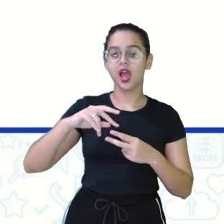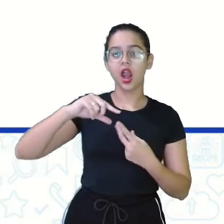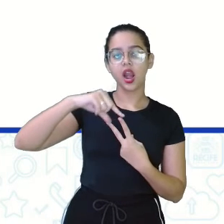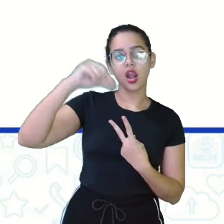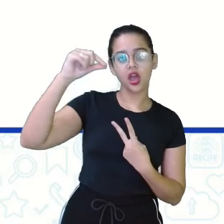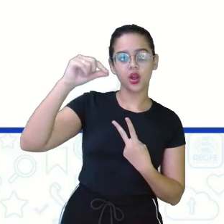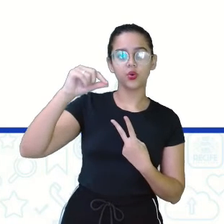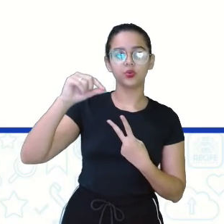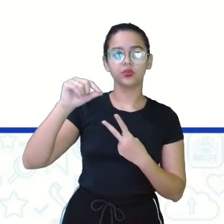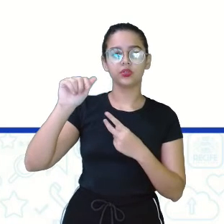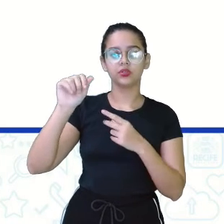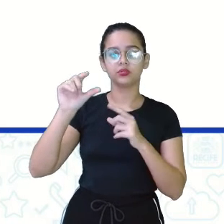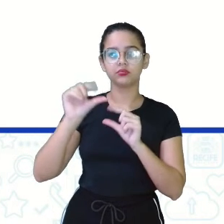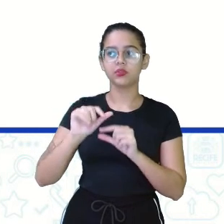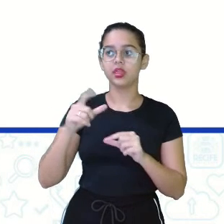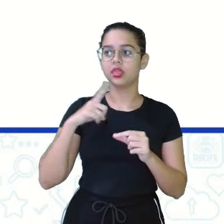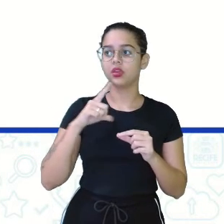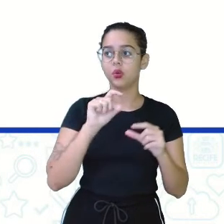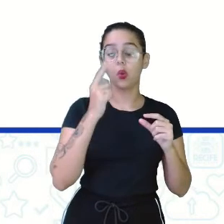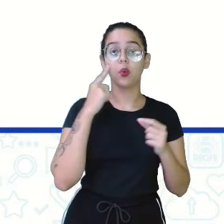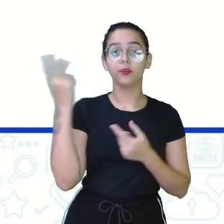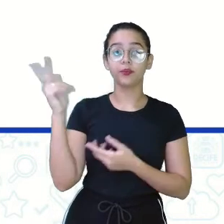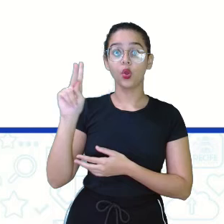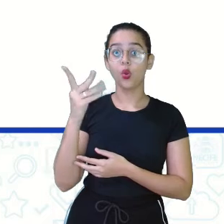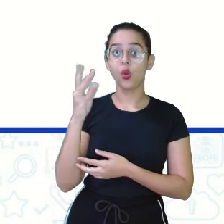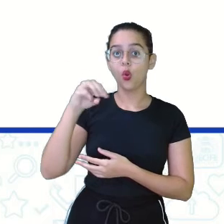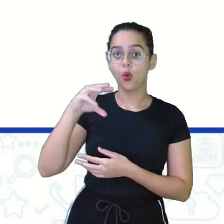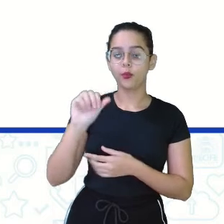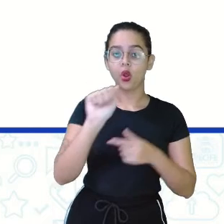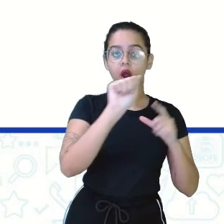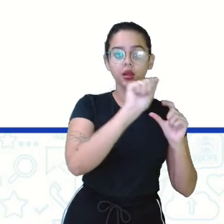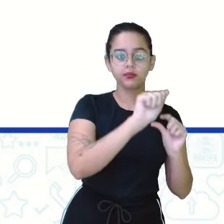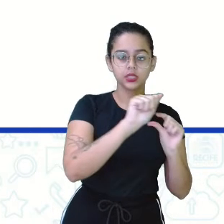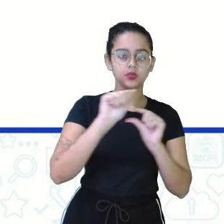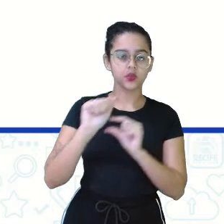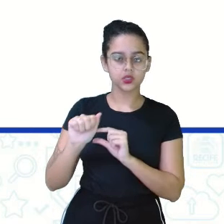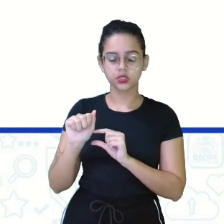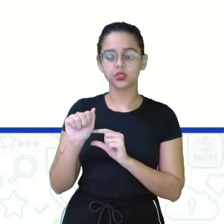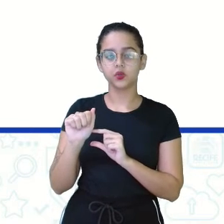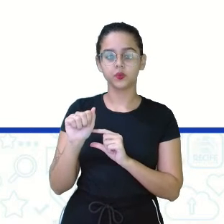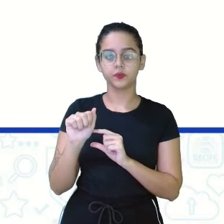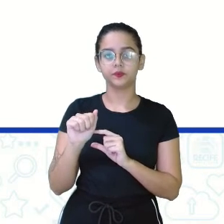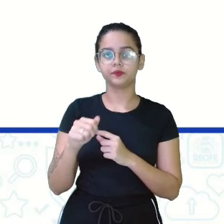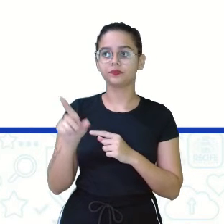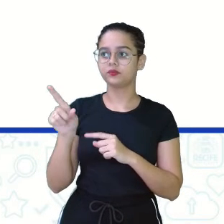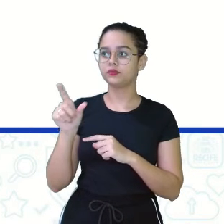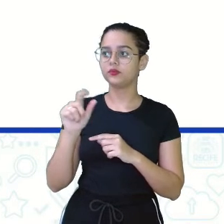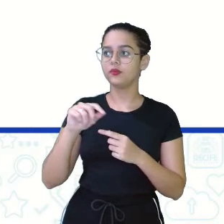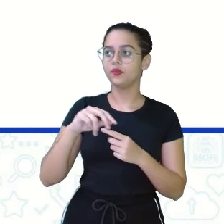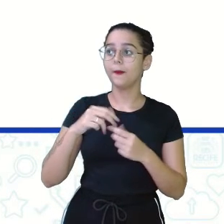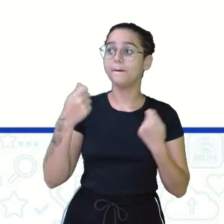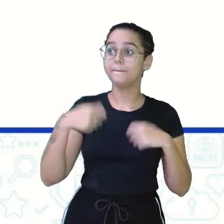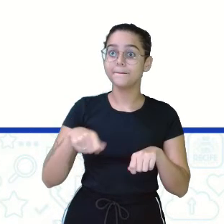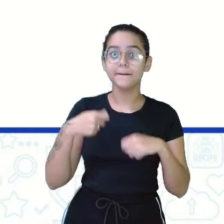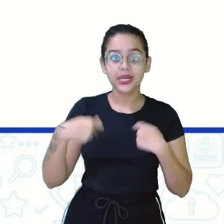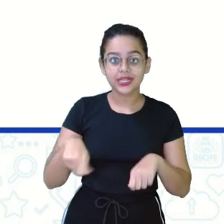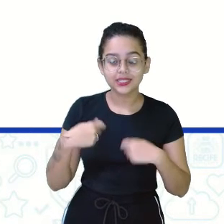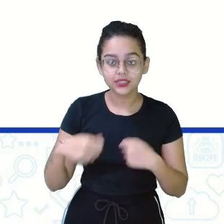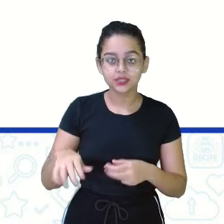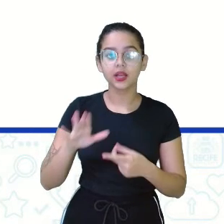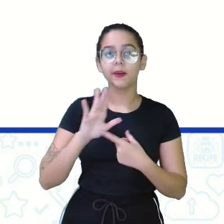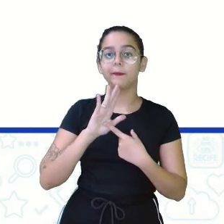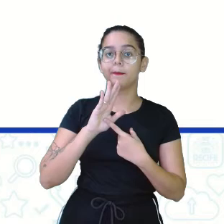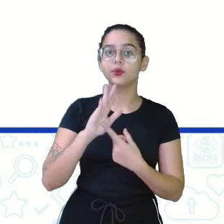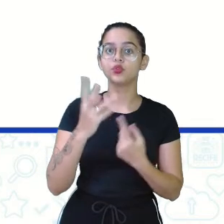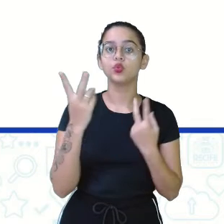o homozigoto, azinho, azinho, né? Os genes alelos recessivos precisam se apresentar em